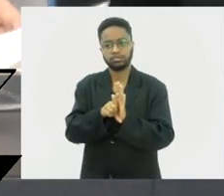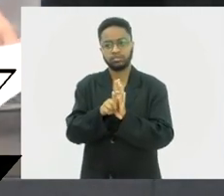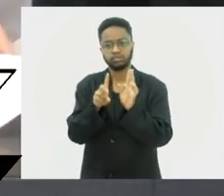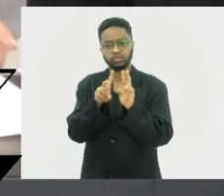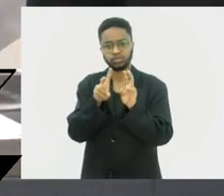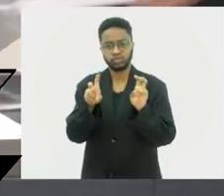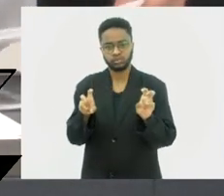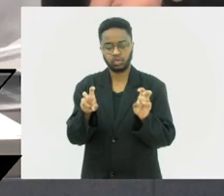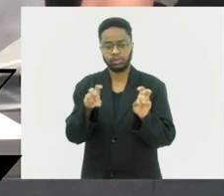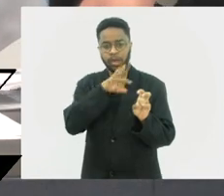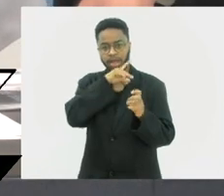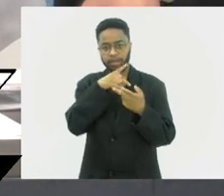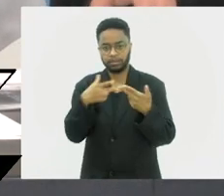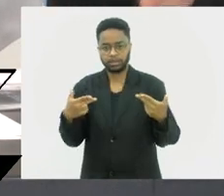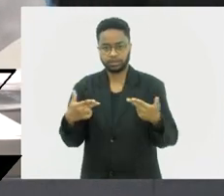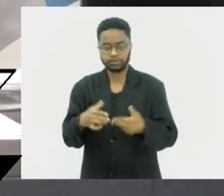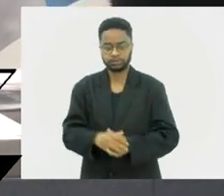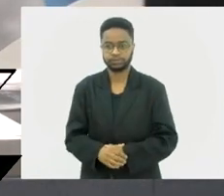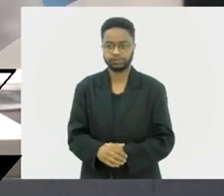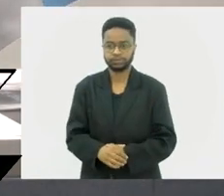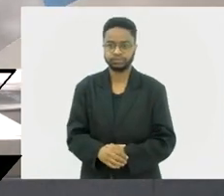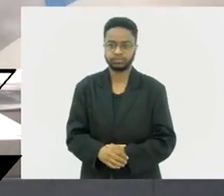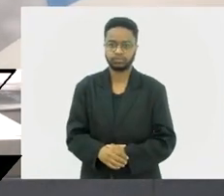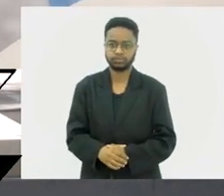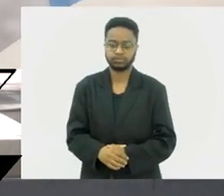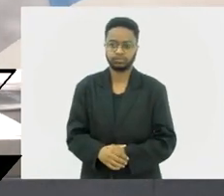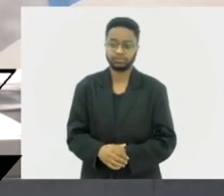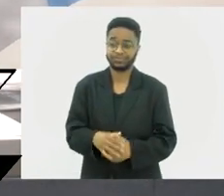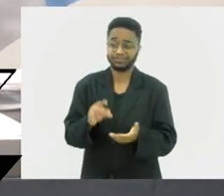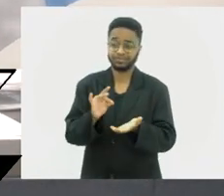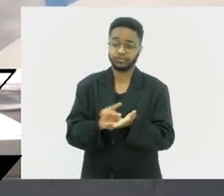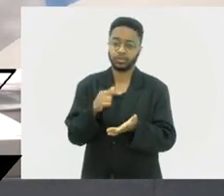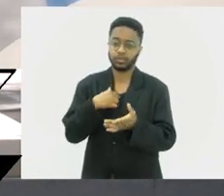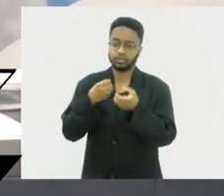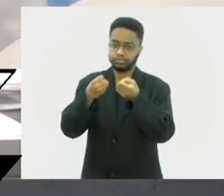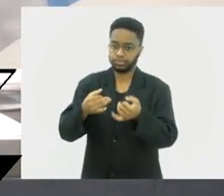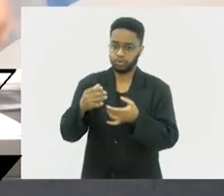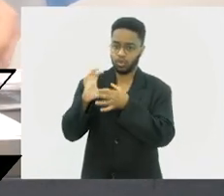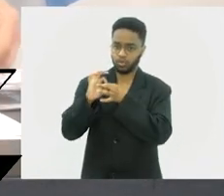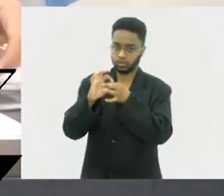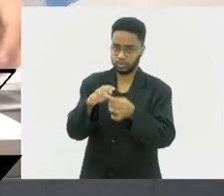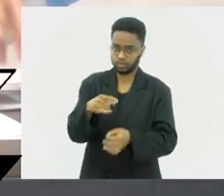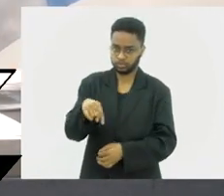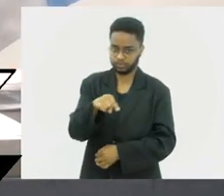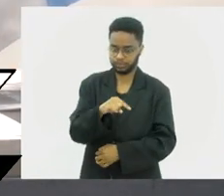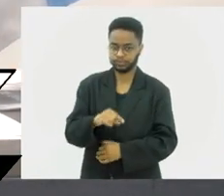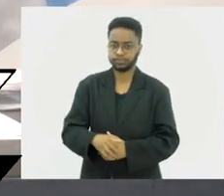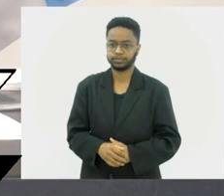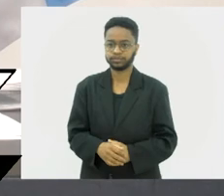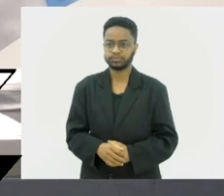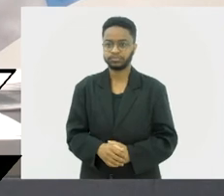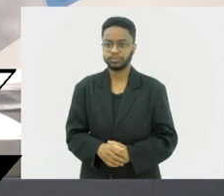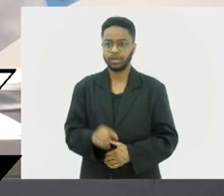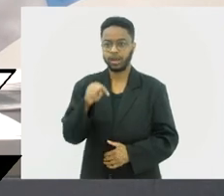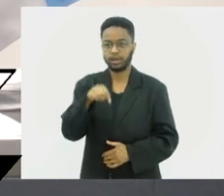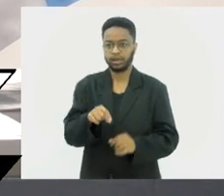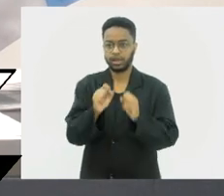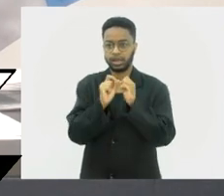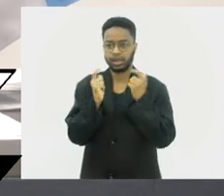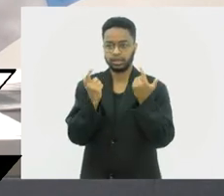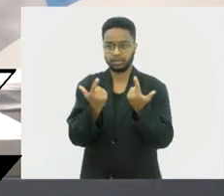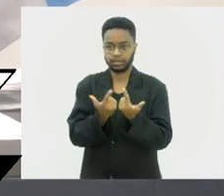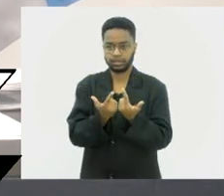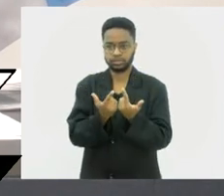sobre animais de estimação. Na realidade, só para contextualizar os senhores e senhoras, A Assembleia Legislativa